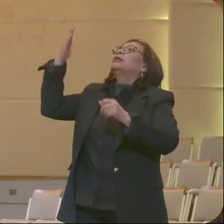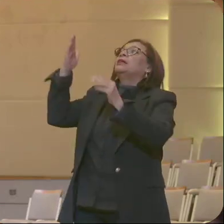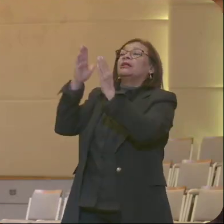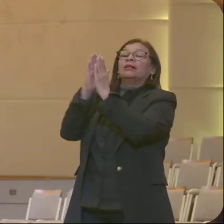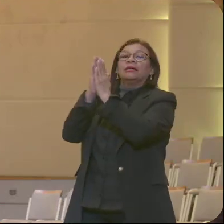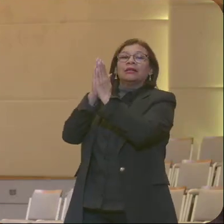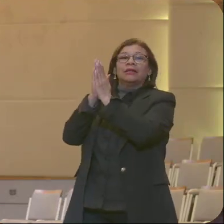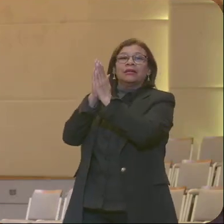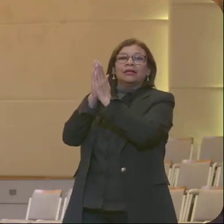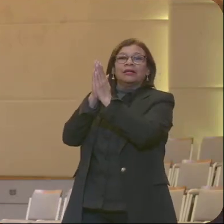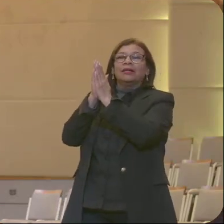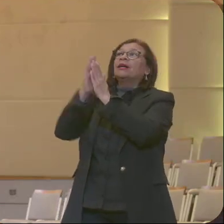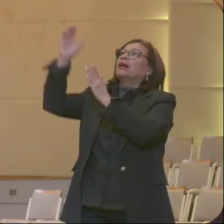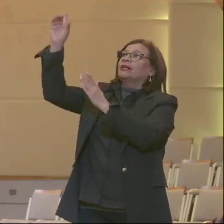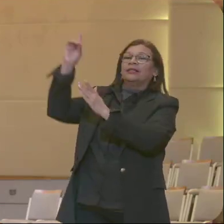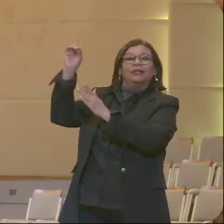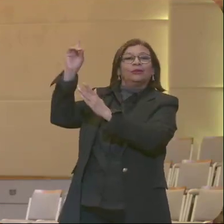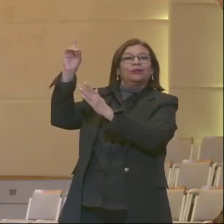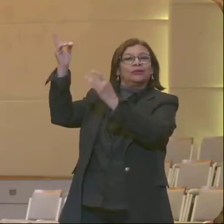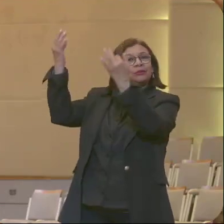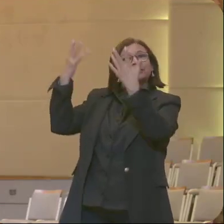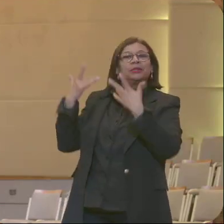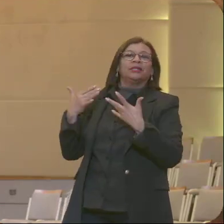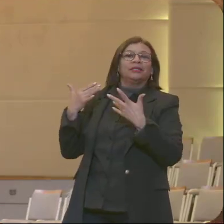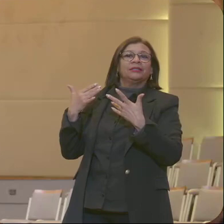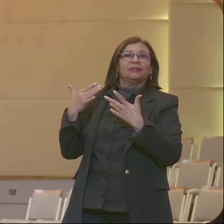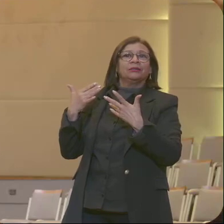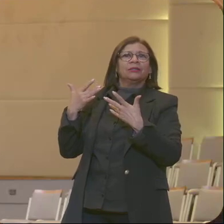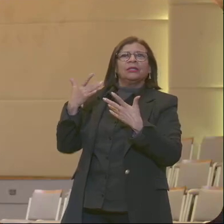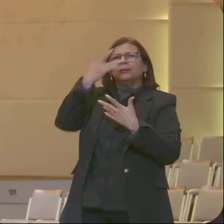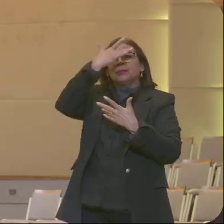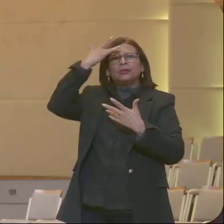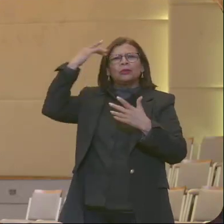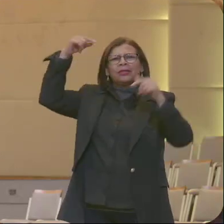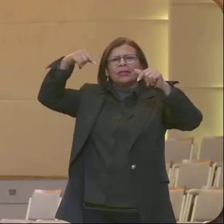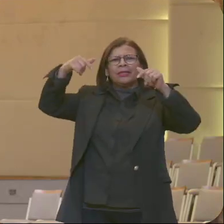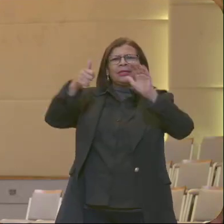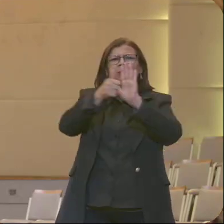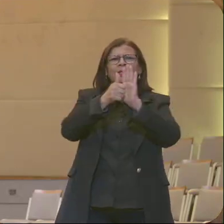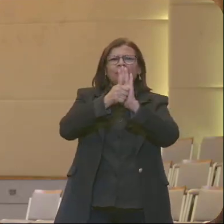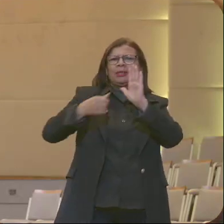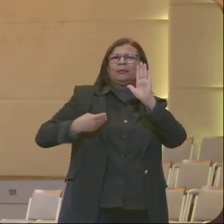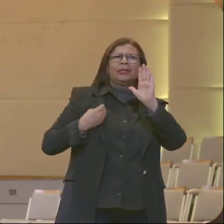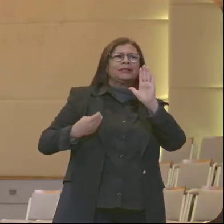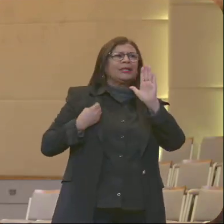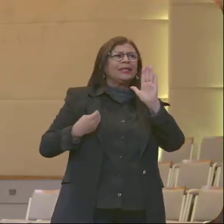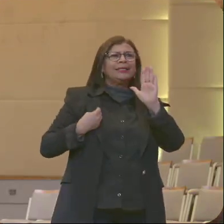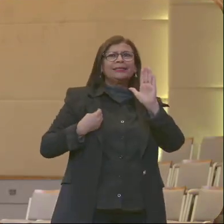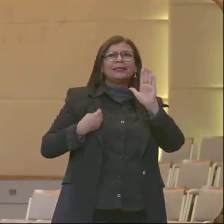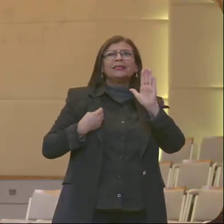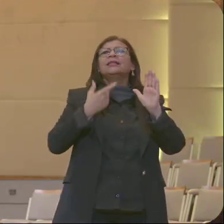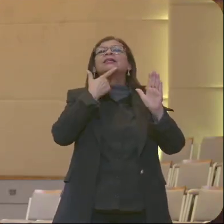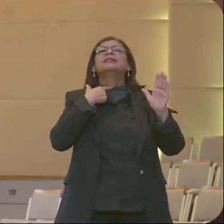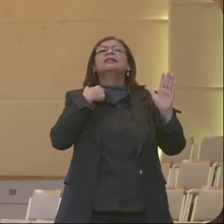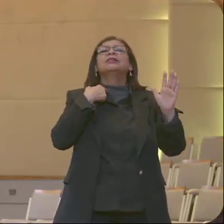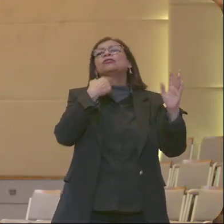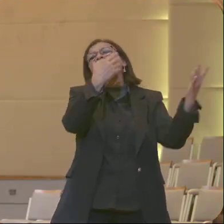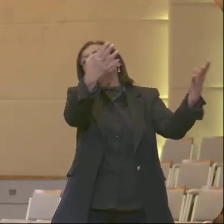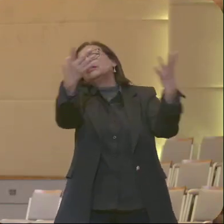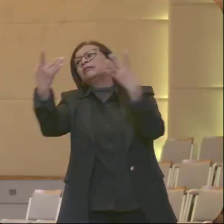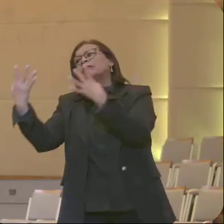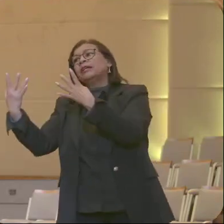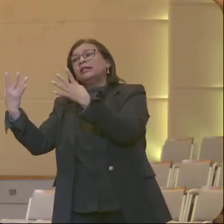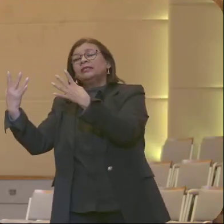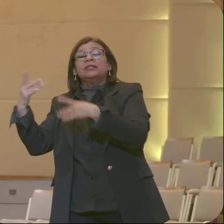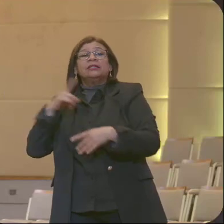eu preciso de um abraço. Então, se você é essa pessoa, sai do seu lugar, vem vindo para cá, vem para cá. Tem pessoas aqui que querem te abraçar, tem pessoas